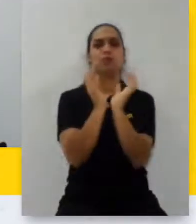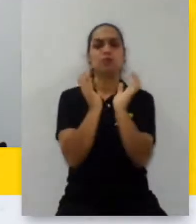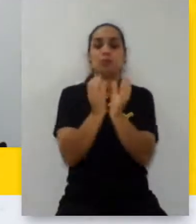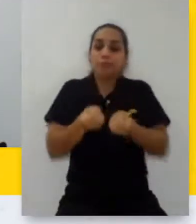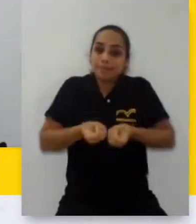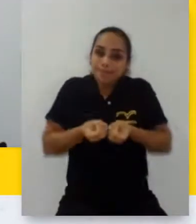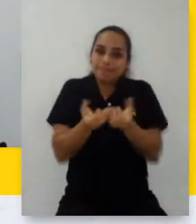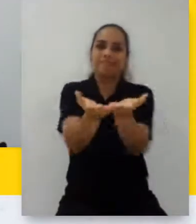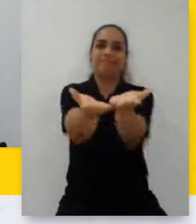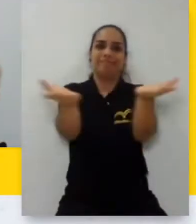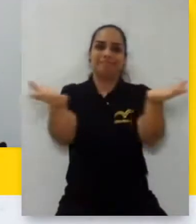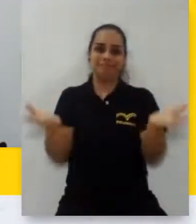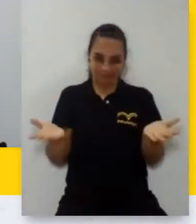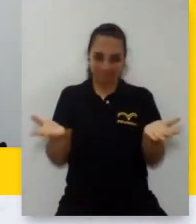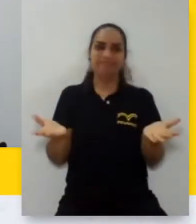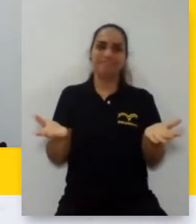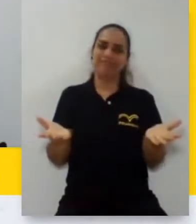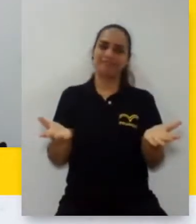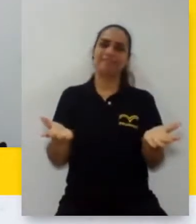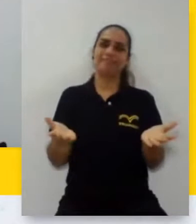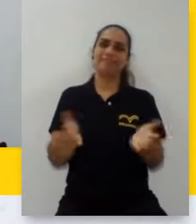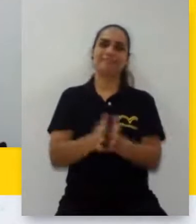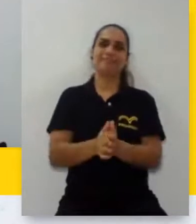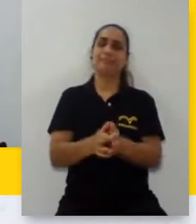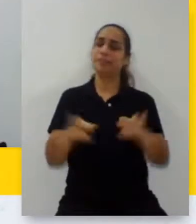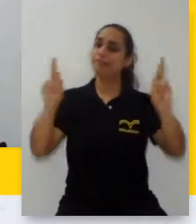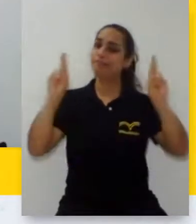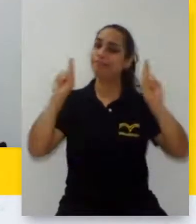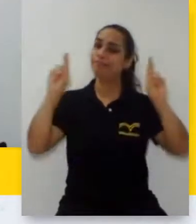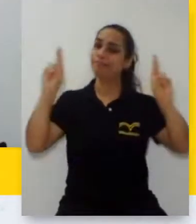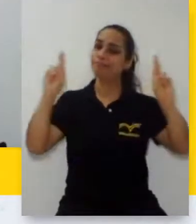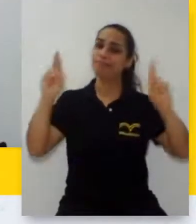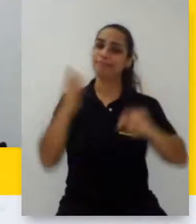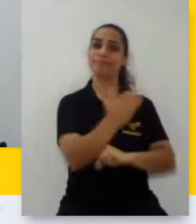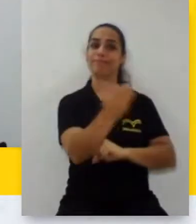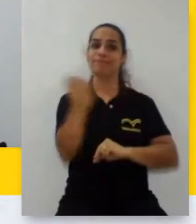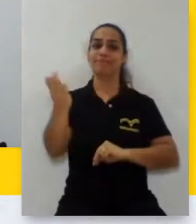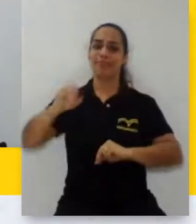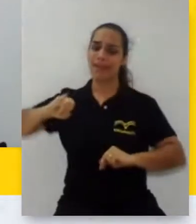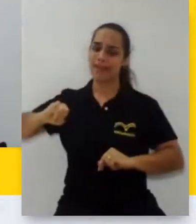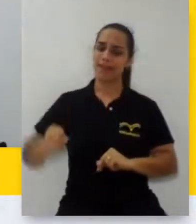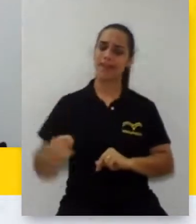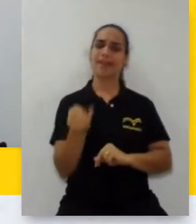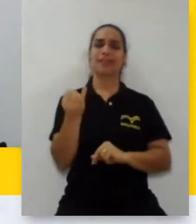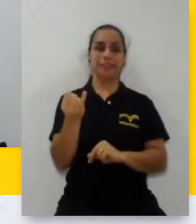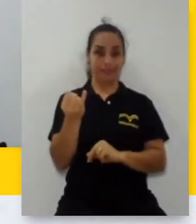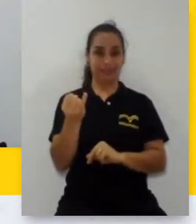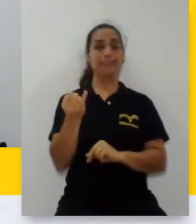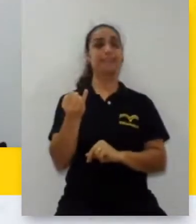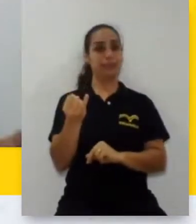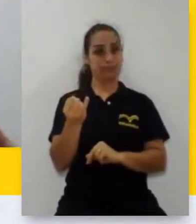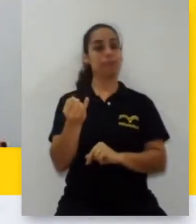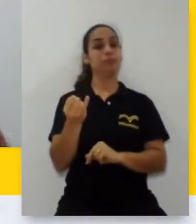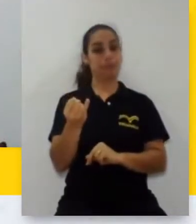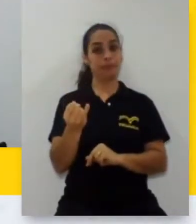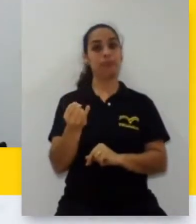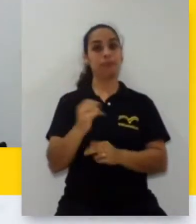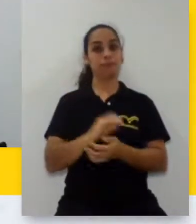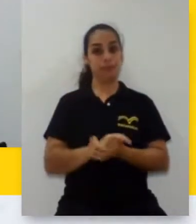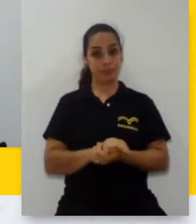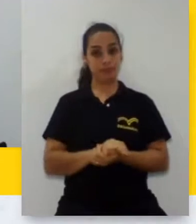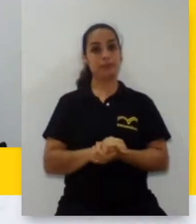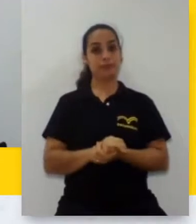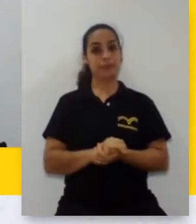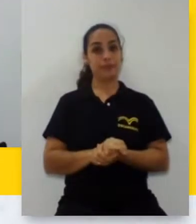meu coração que todo mundo aproveite esse momento ao máximo. Como a Uniaselv tem um dilema, A gente quer fazer com que